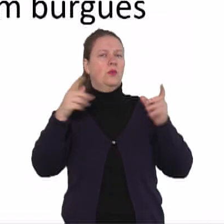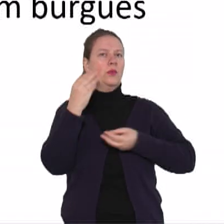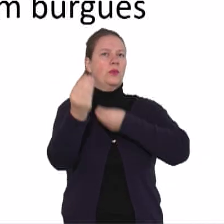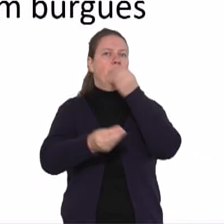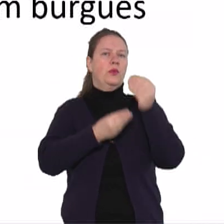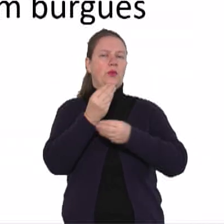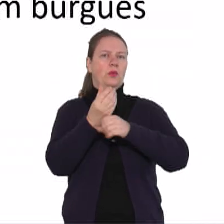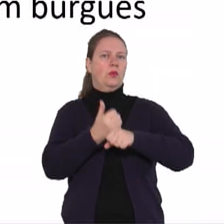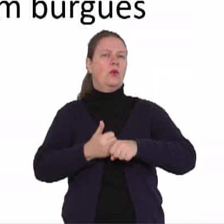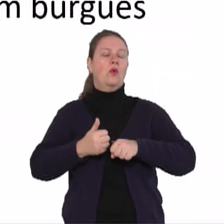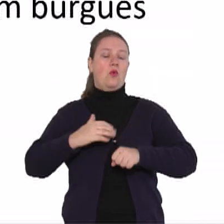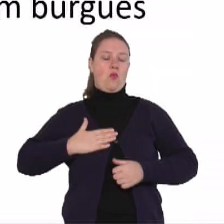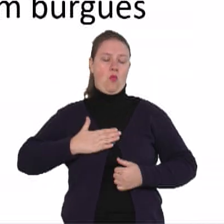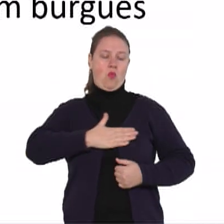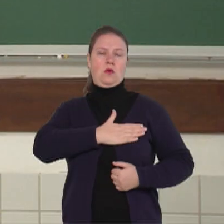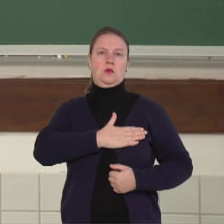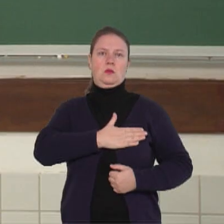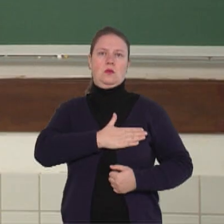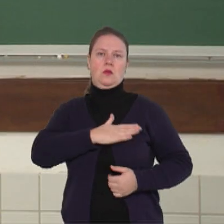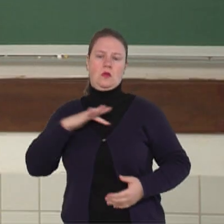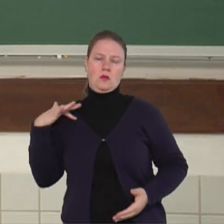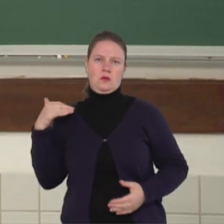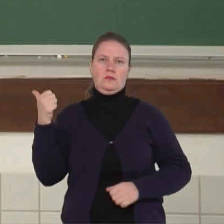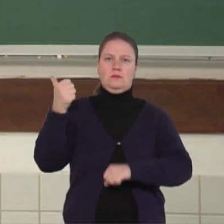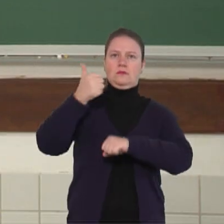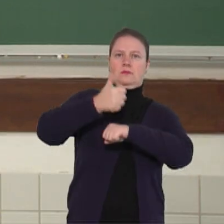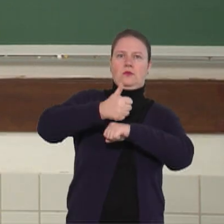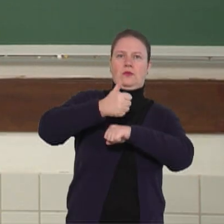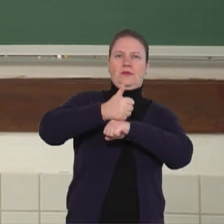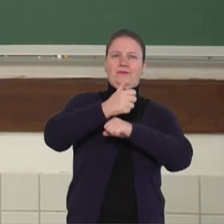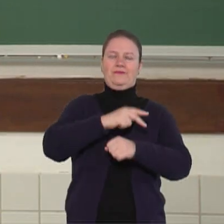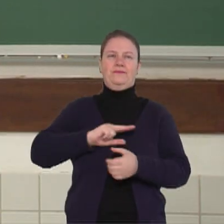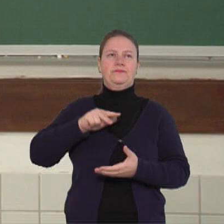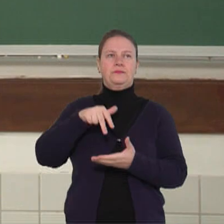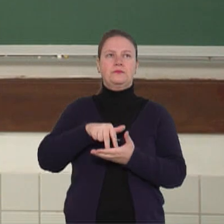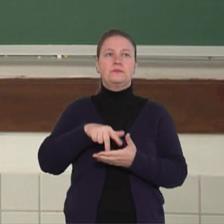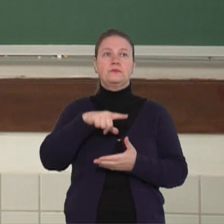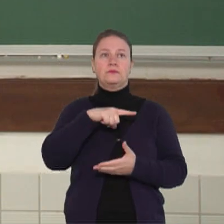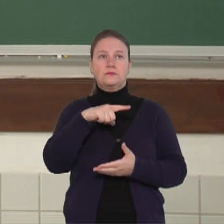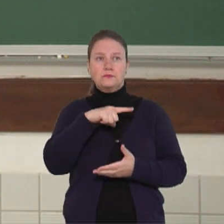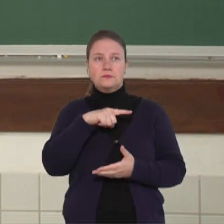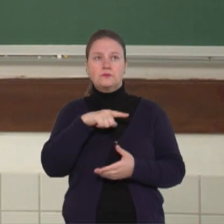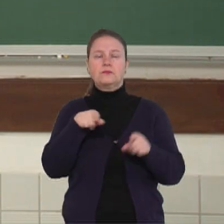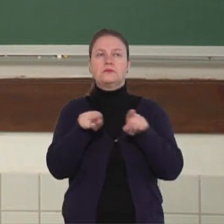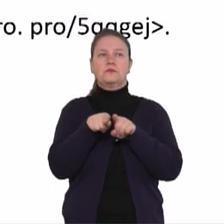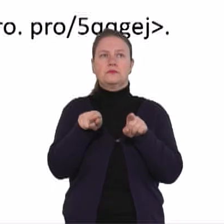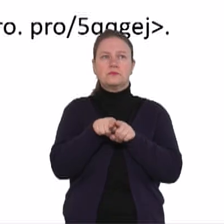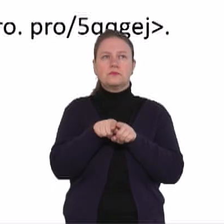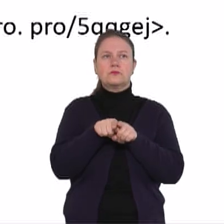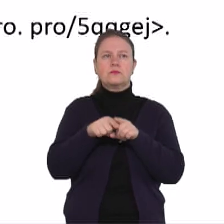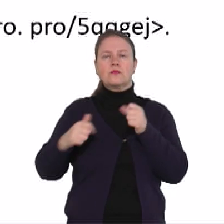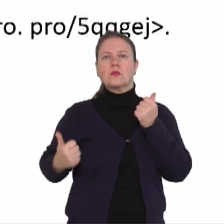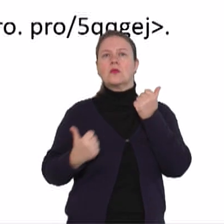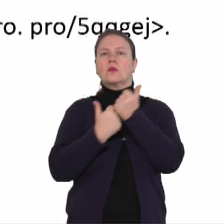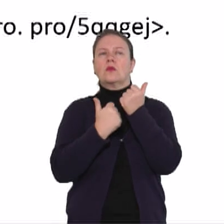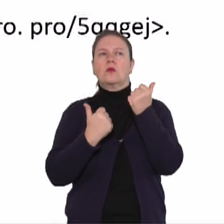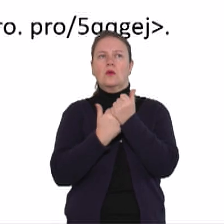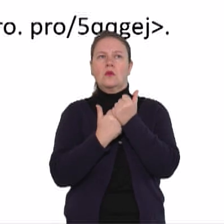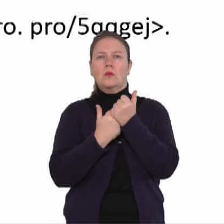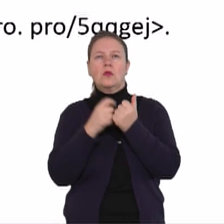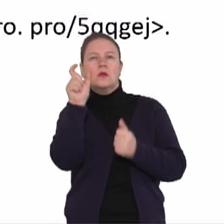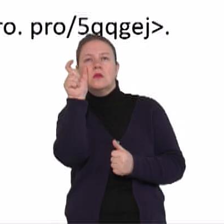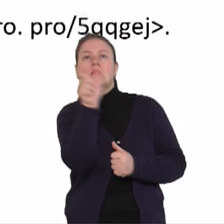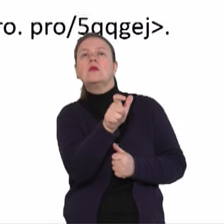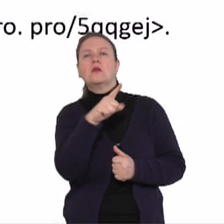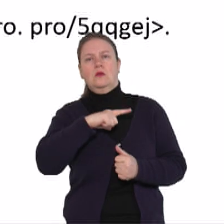imperador, como é que Napoleão chegou a imperador. Aqui a gente tem uma bibliografia de apoio para vocês, para quem se interessar em aprofundar os